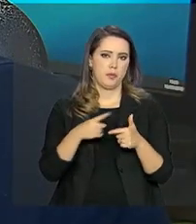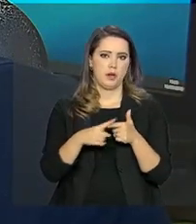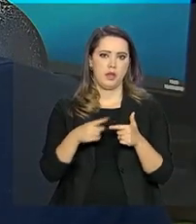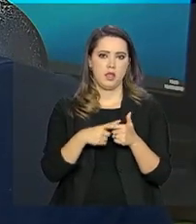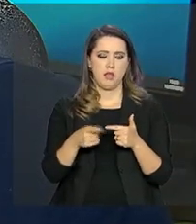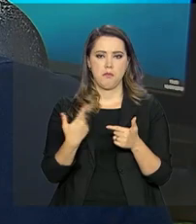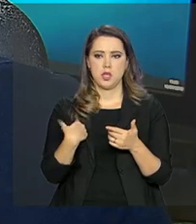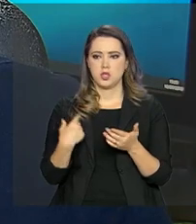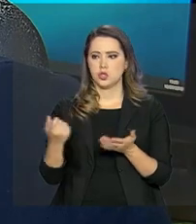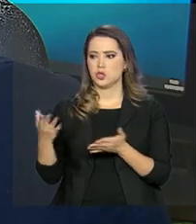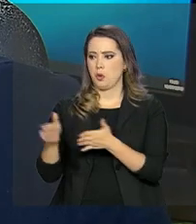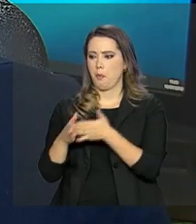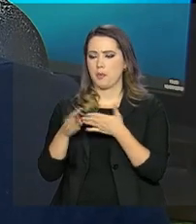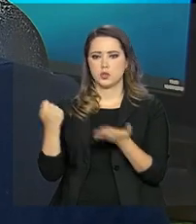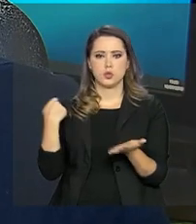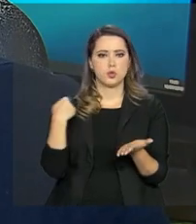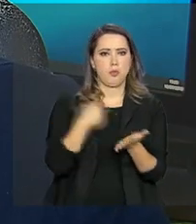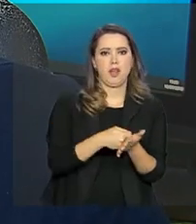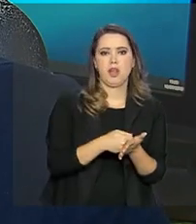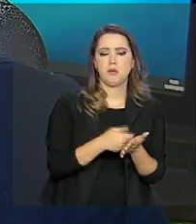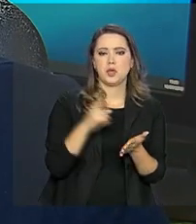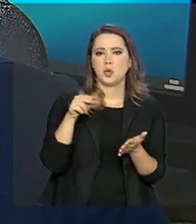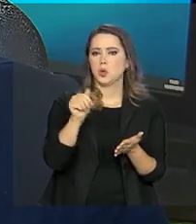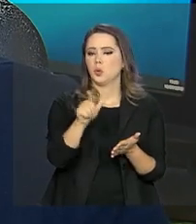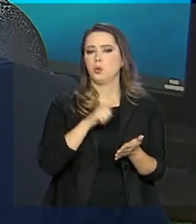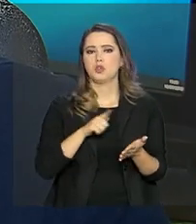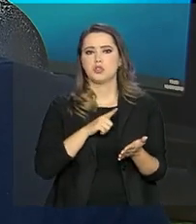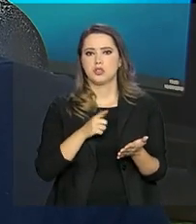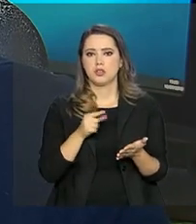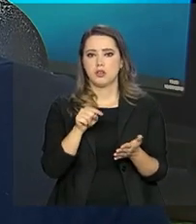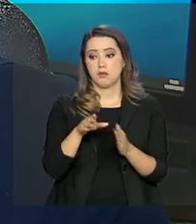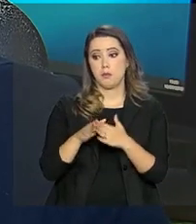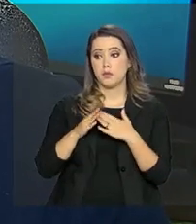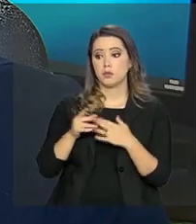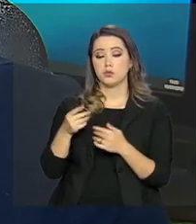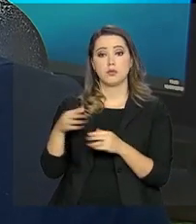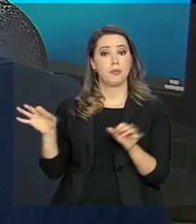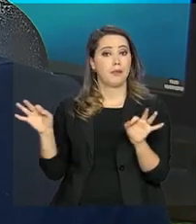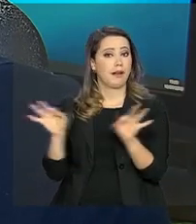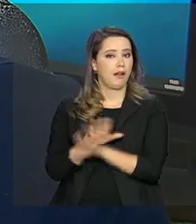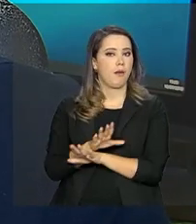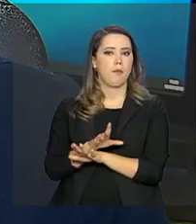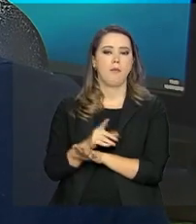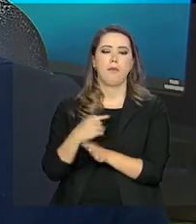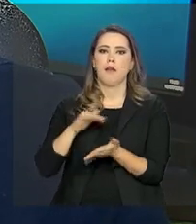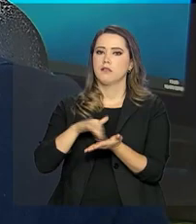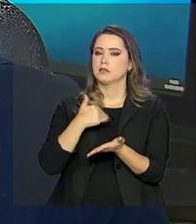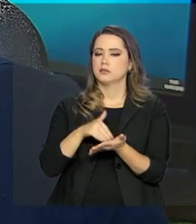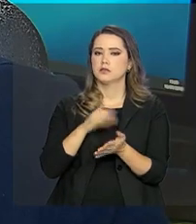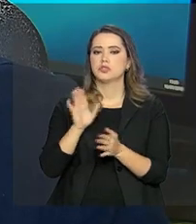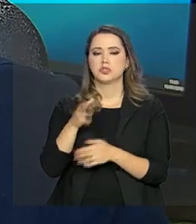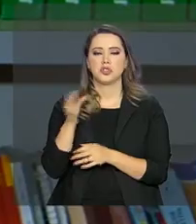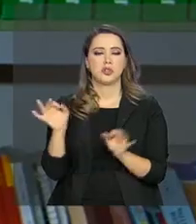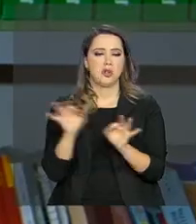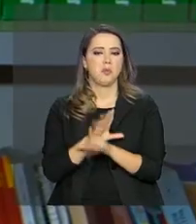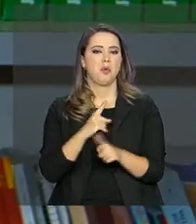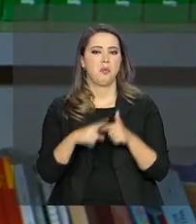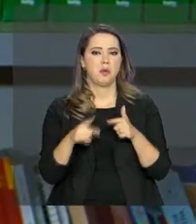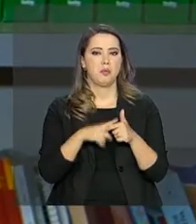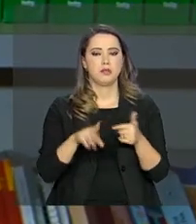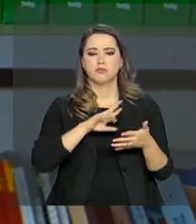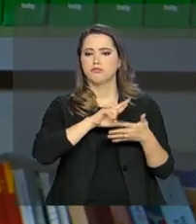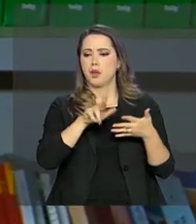e pedir para excluir o meu cadastro eles param de me ligar para de mandar mensagem já resolvi muitos problemas mesmo agente